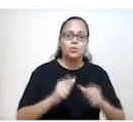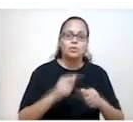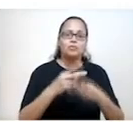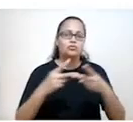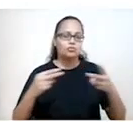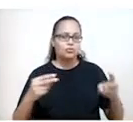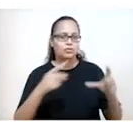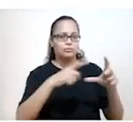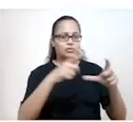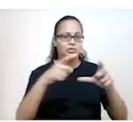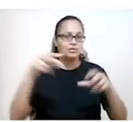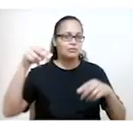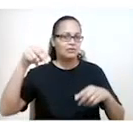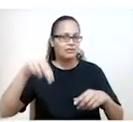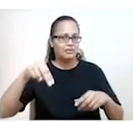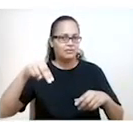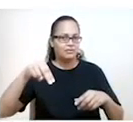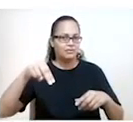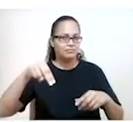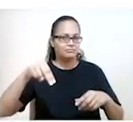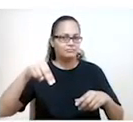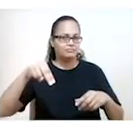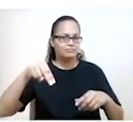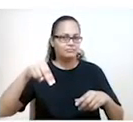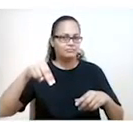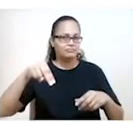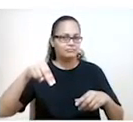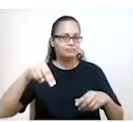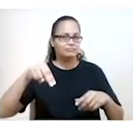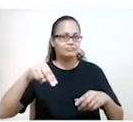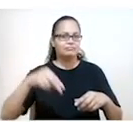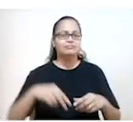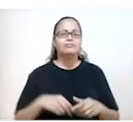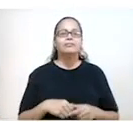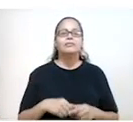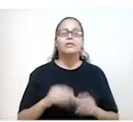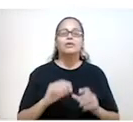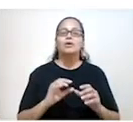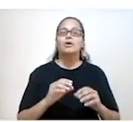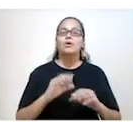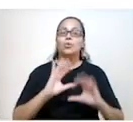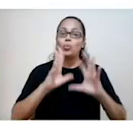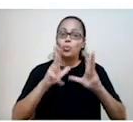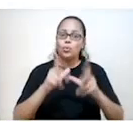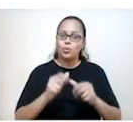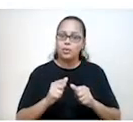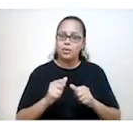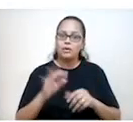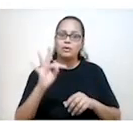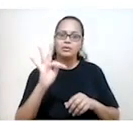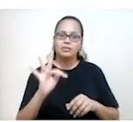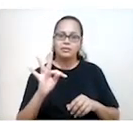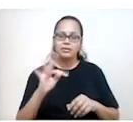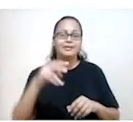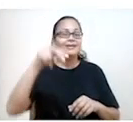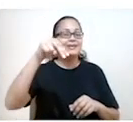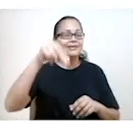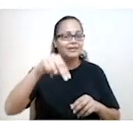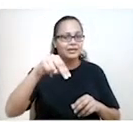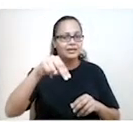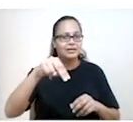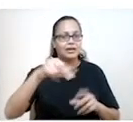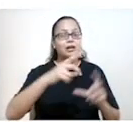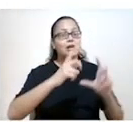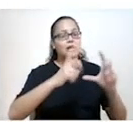posição N qualquer, então, ó, vai chamar T o total, o exercício fala, e N é a posição qualquer.